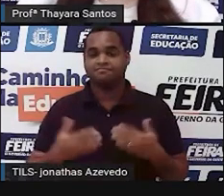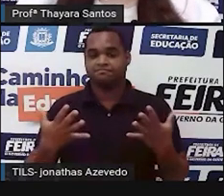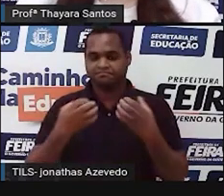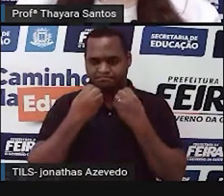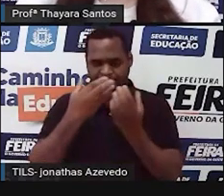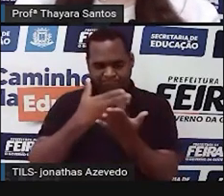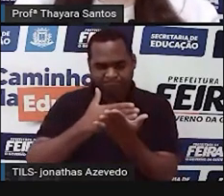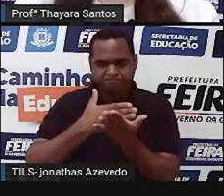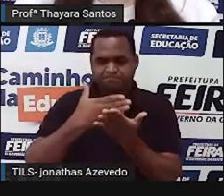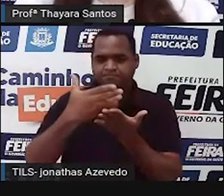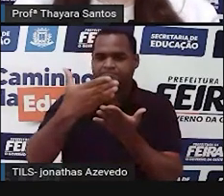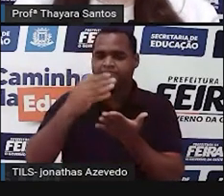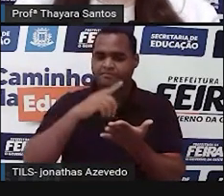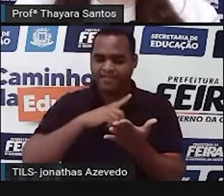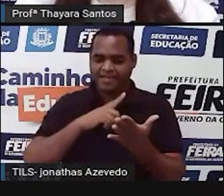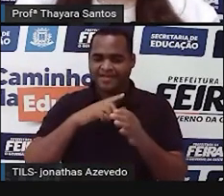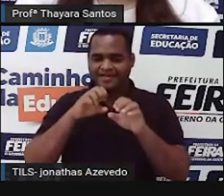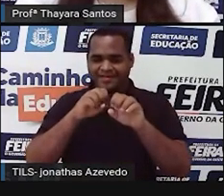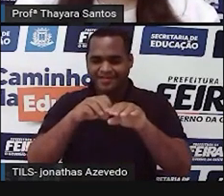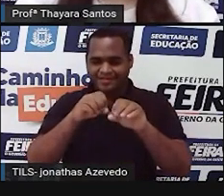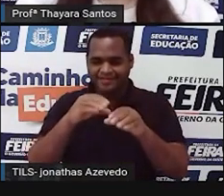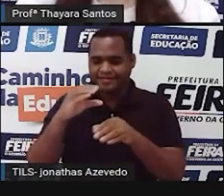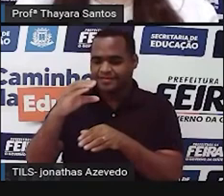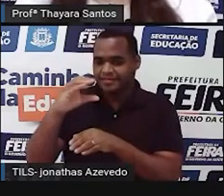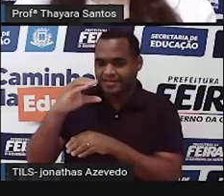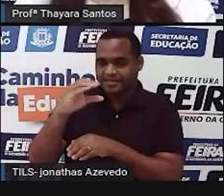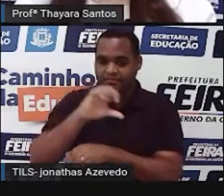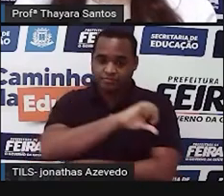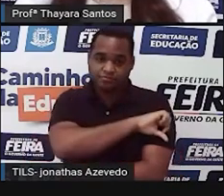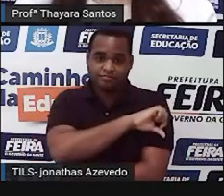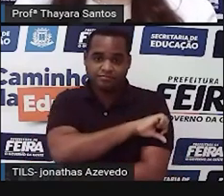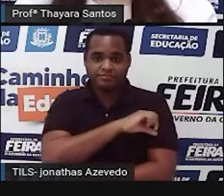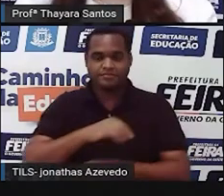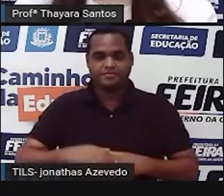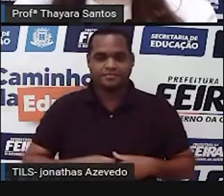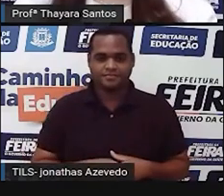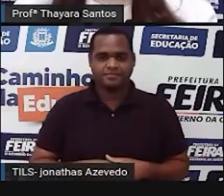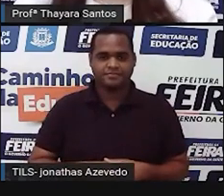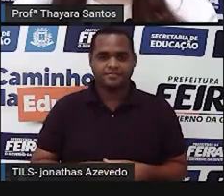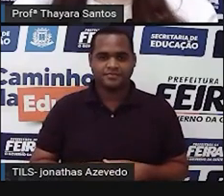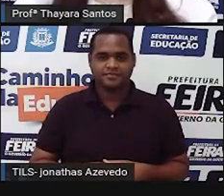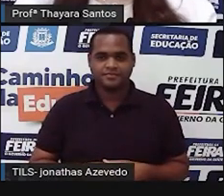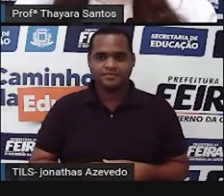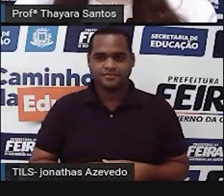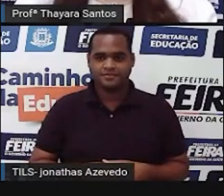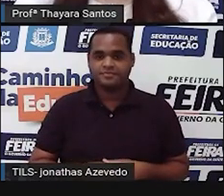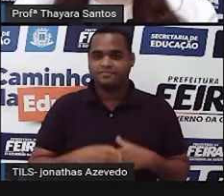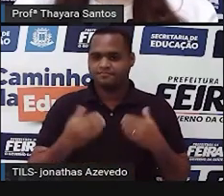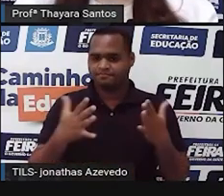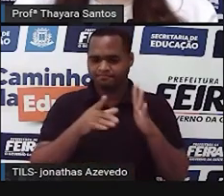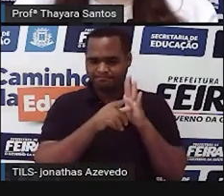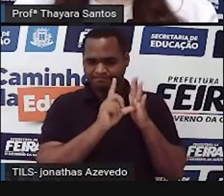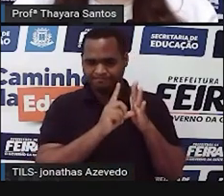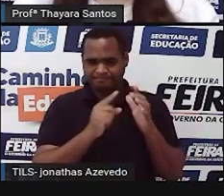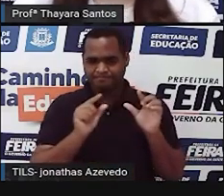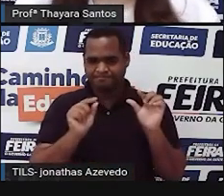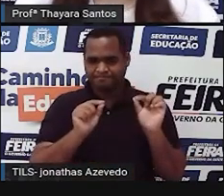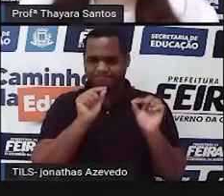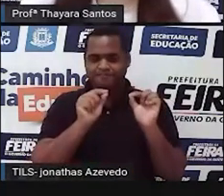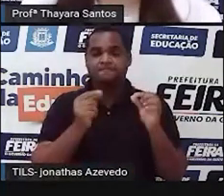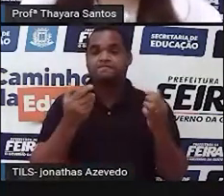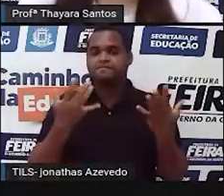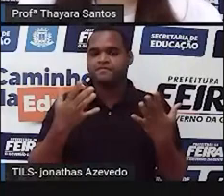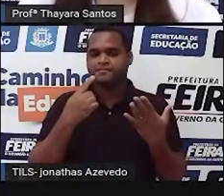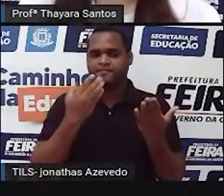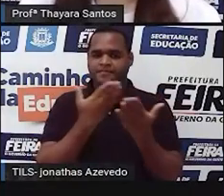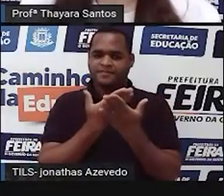Vamos lá agora, então, iniciar a nossa aula de ciências do nono ano. Antes de tudo,